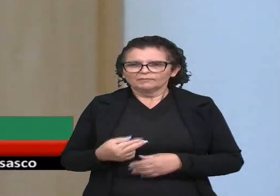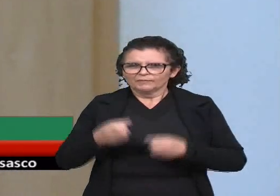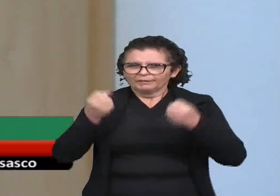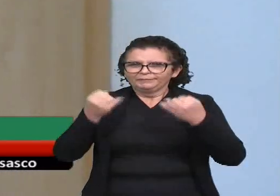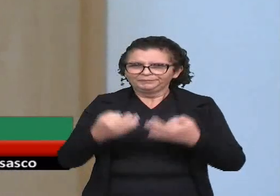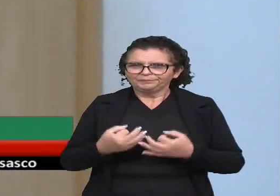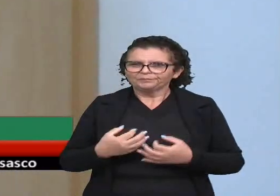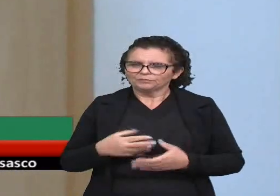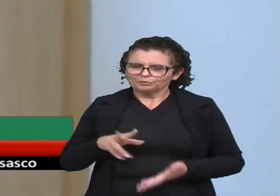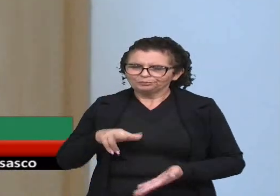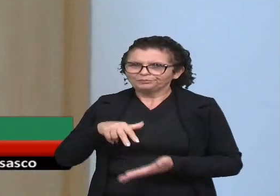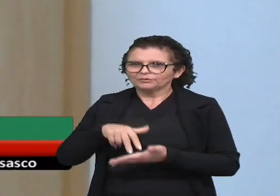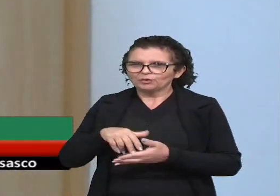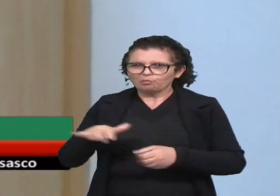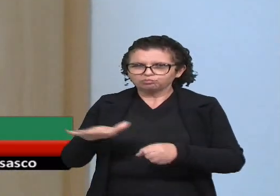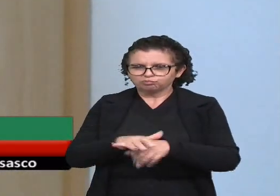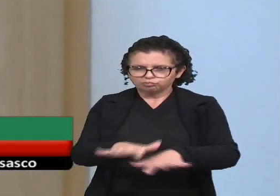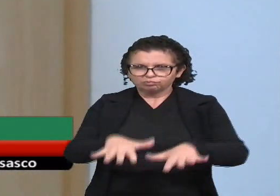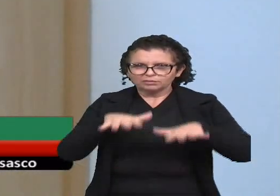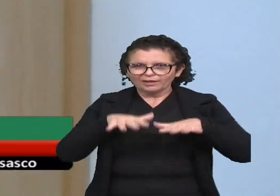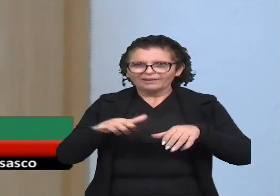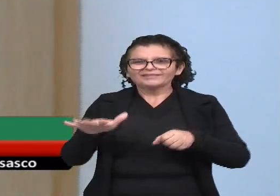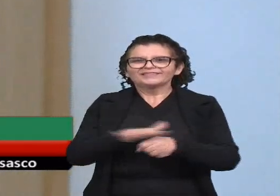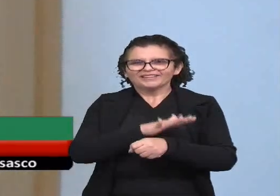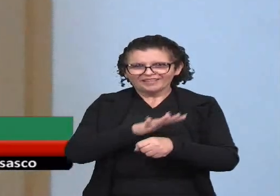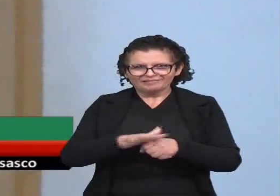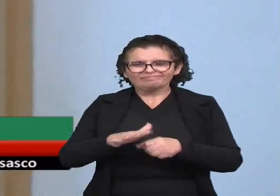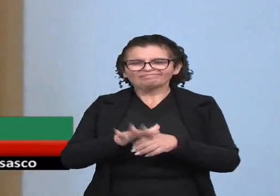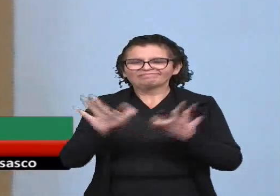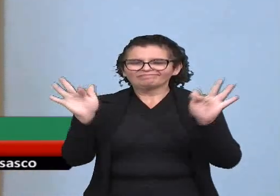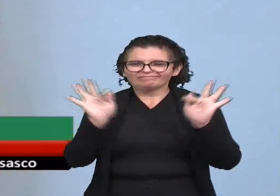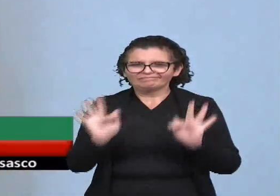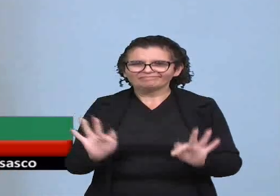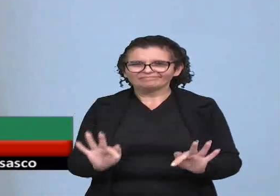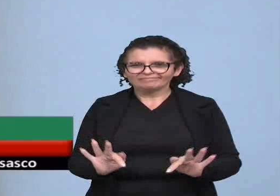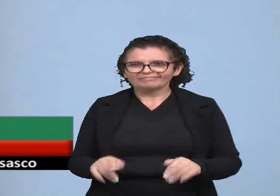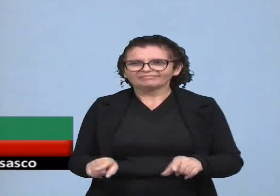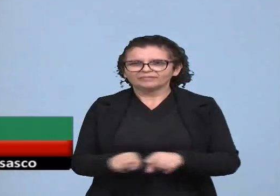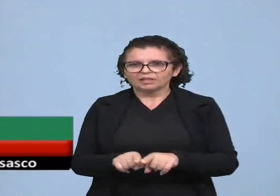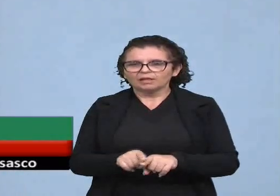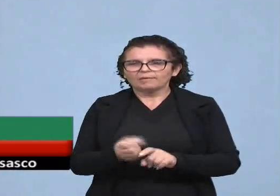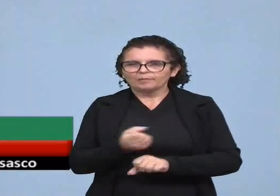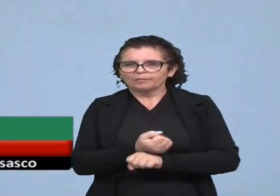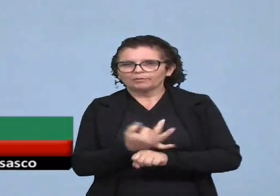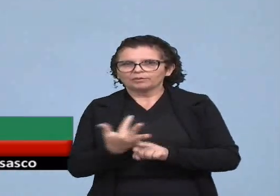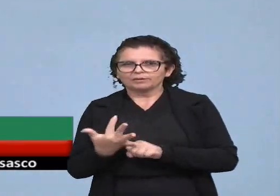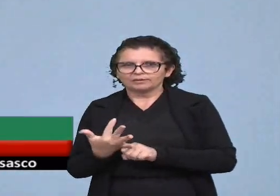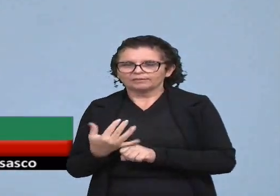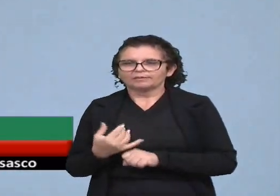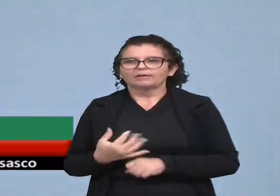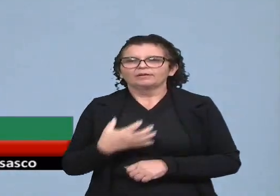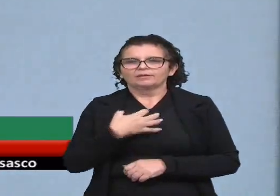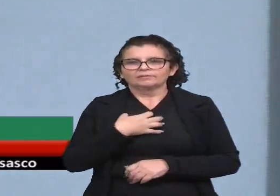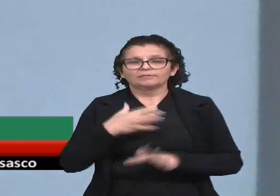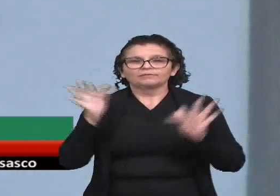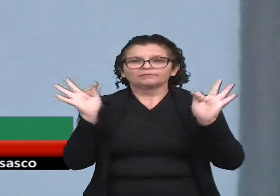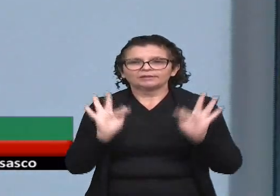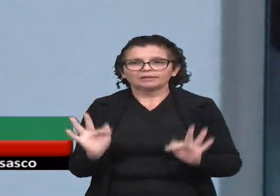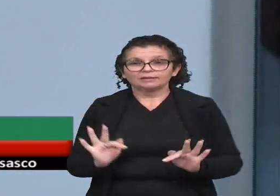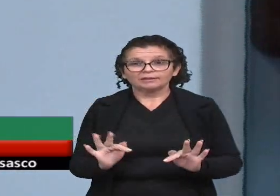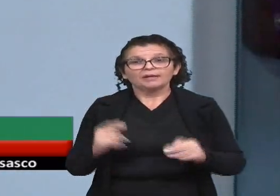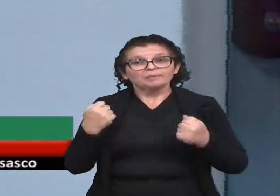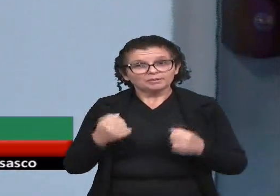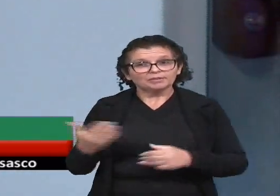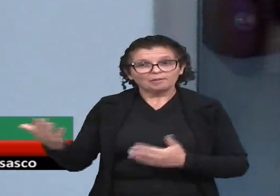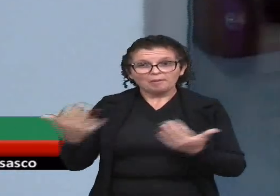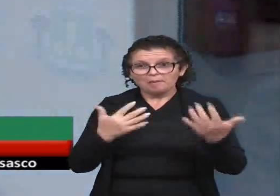feliz de ver esse plenário cheio e o que acontece nessa casa é democracia. Eu fico bastante feliz porque a gente precisa trazer